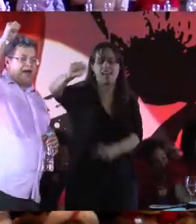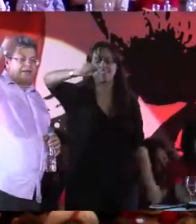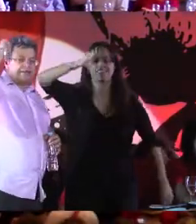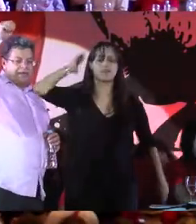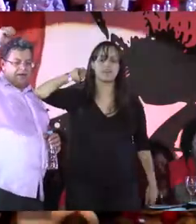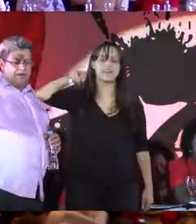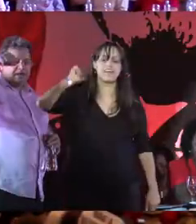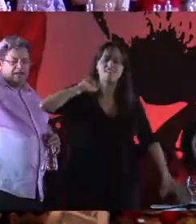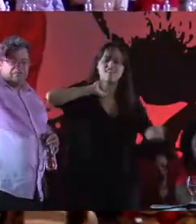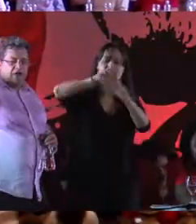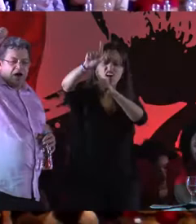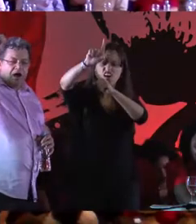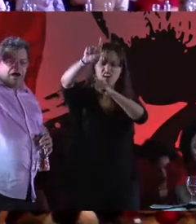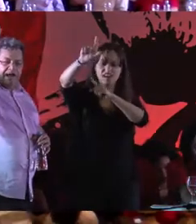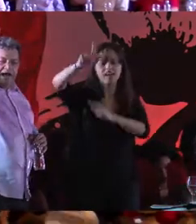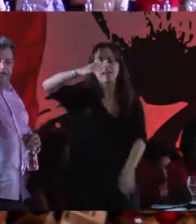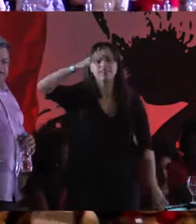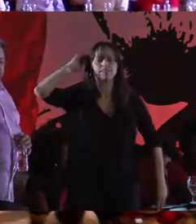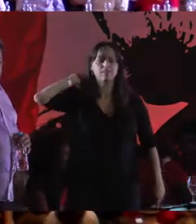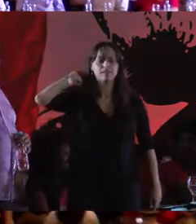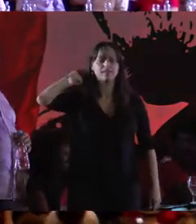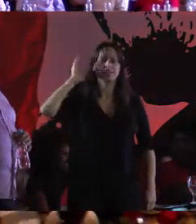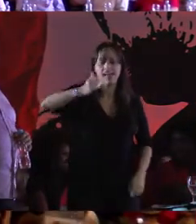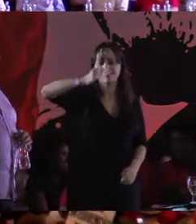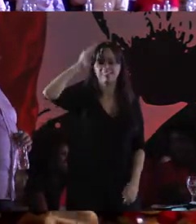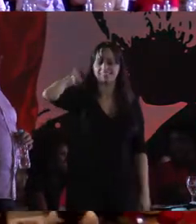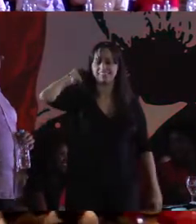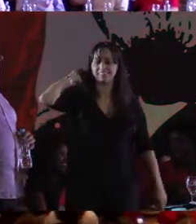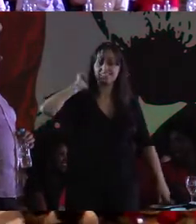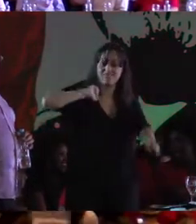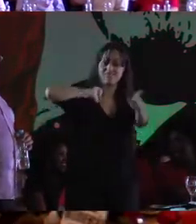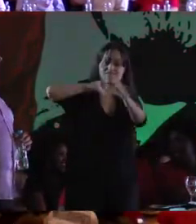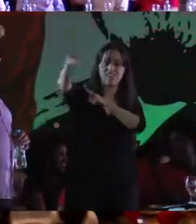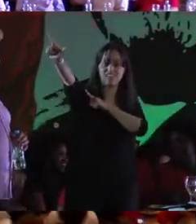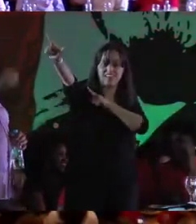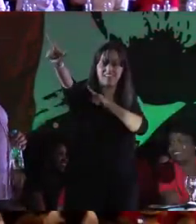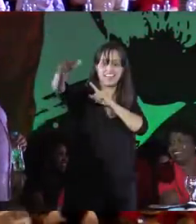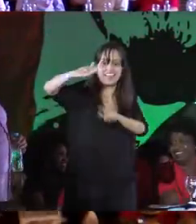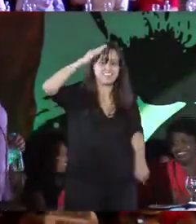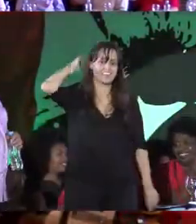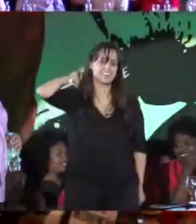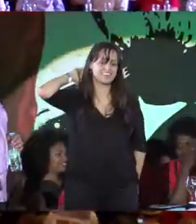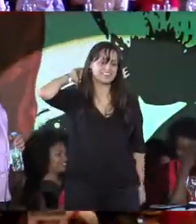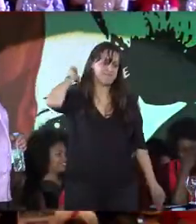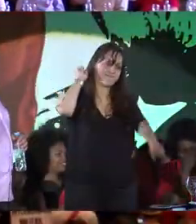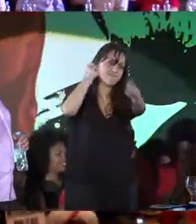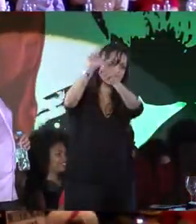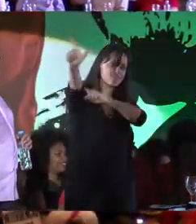Fora Temer! Fora Temer! Fora Temer!